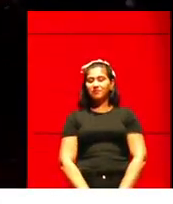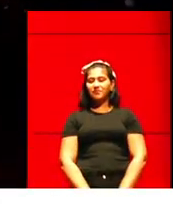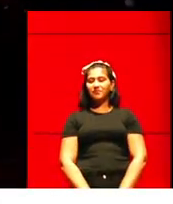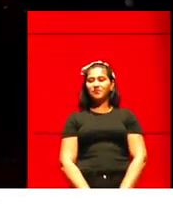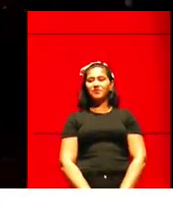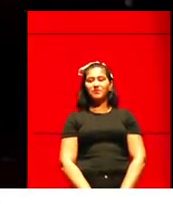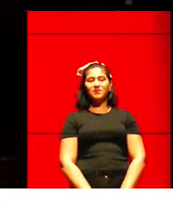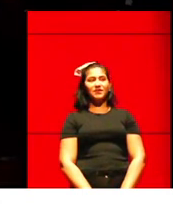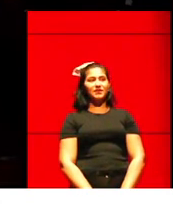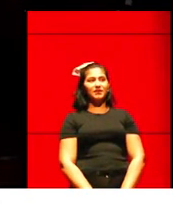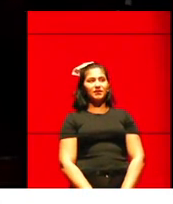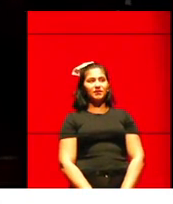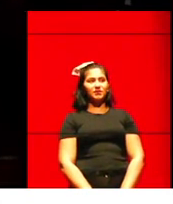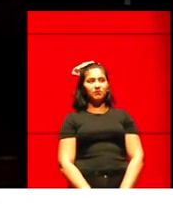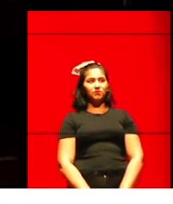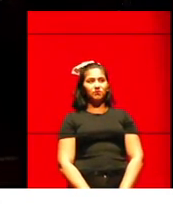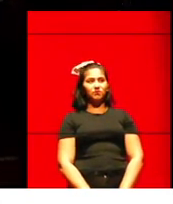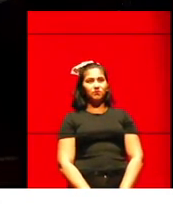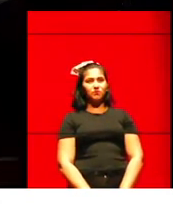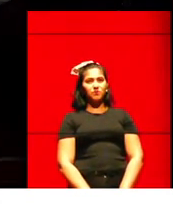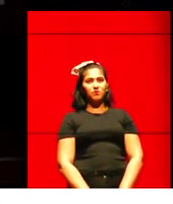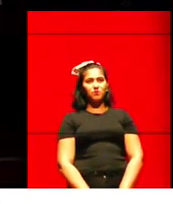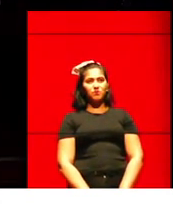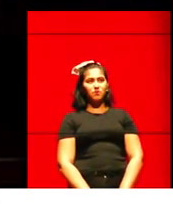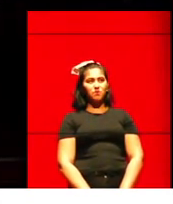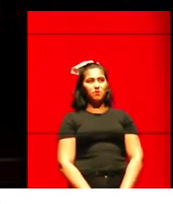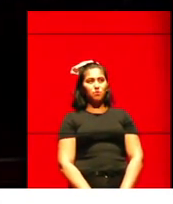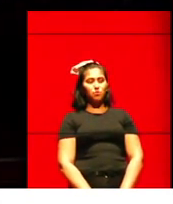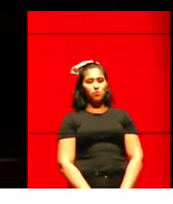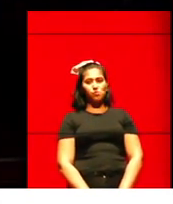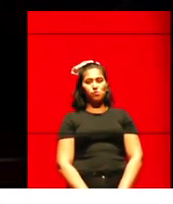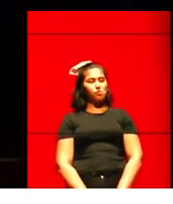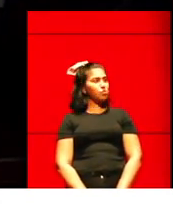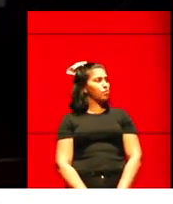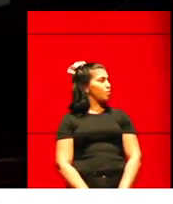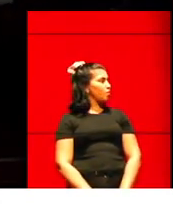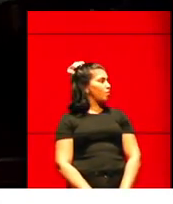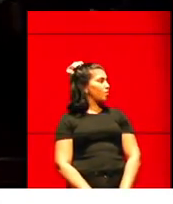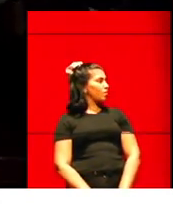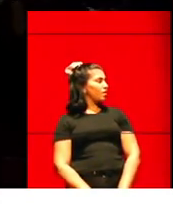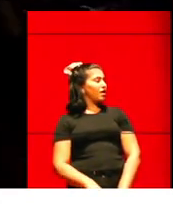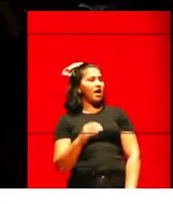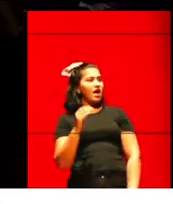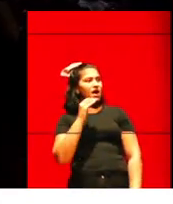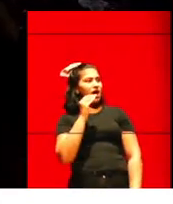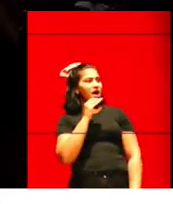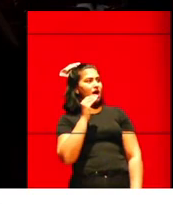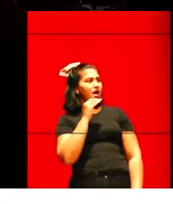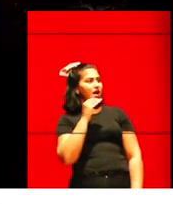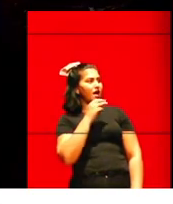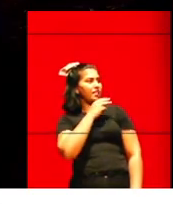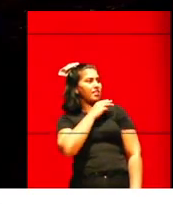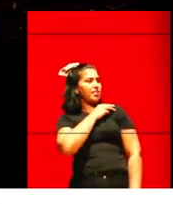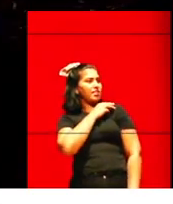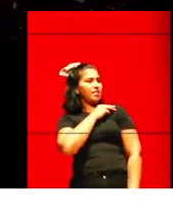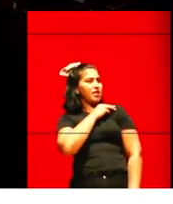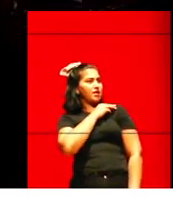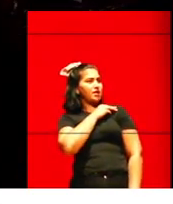Vamos só fazer a última foto, vamos lá, rapidinho, levantando a mão, rapidinho para a gente ir embora.